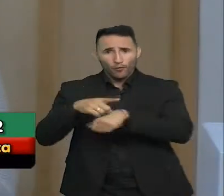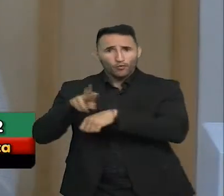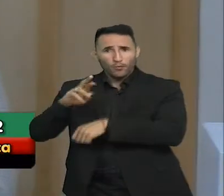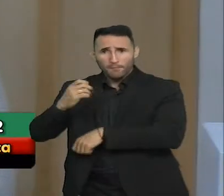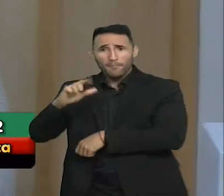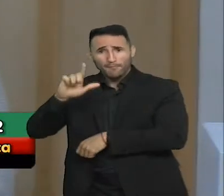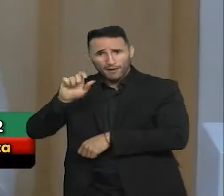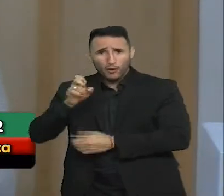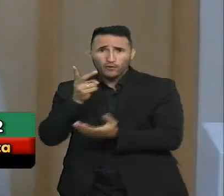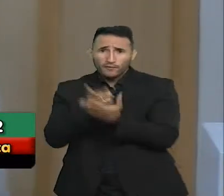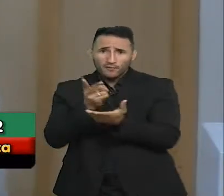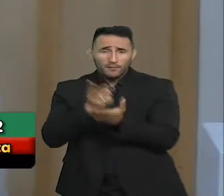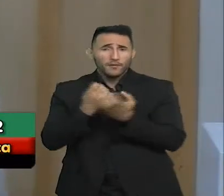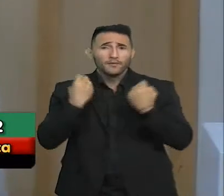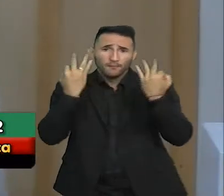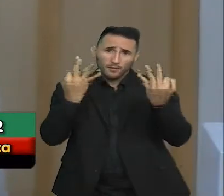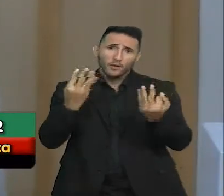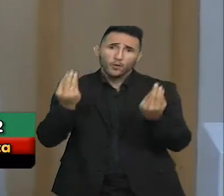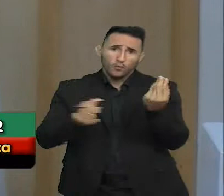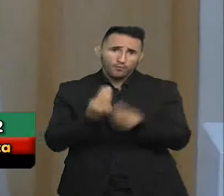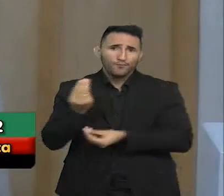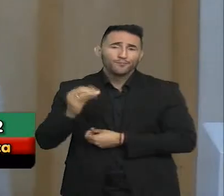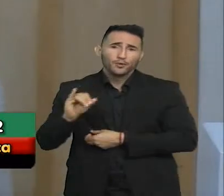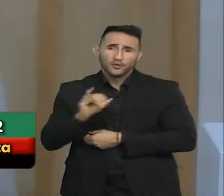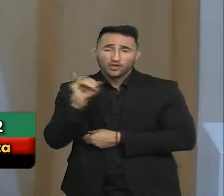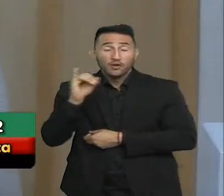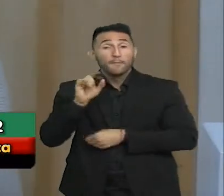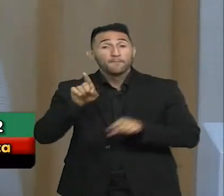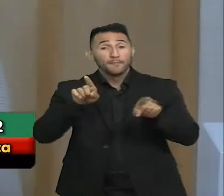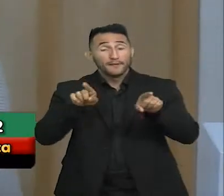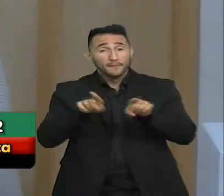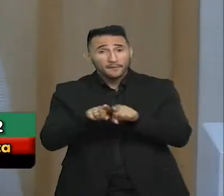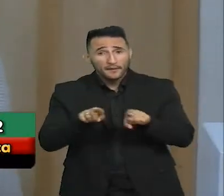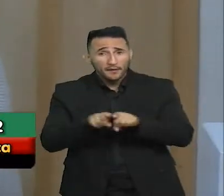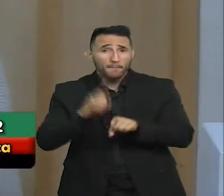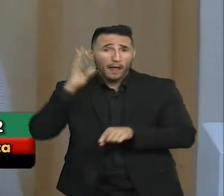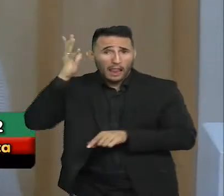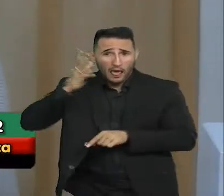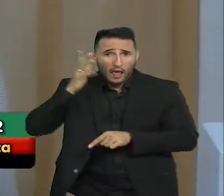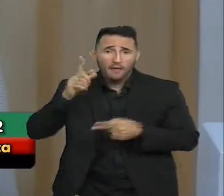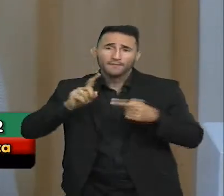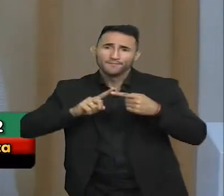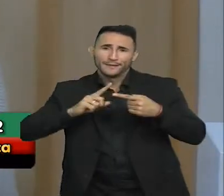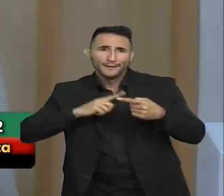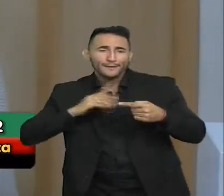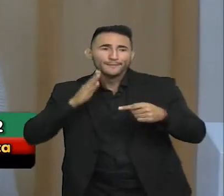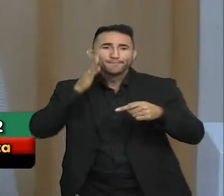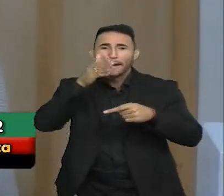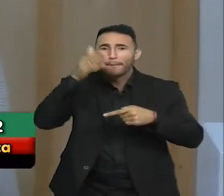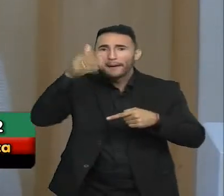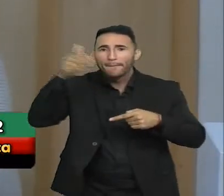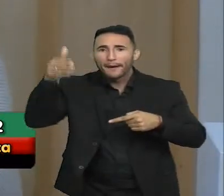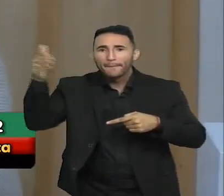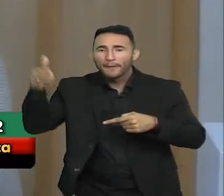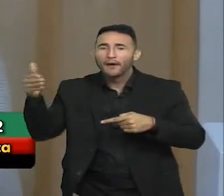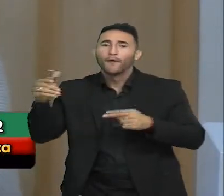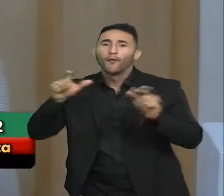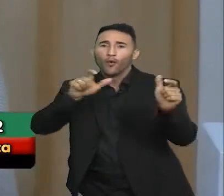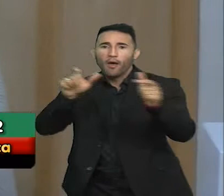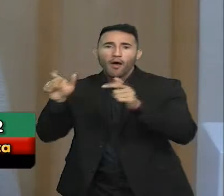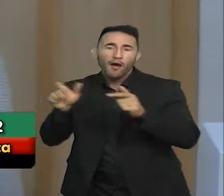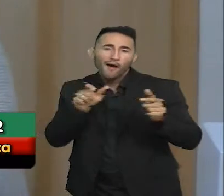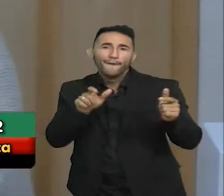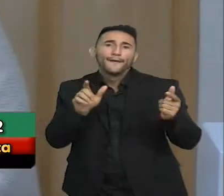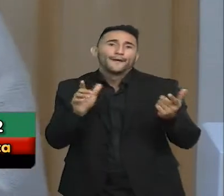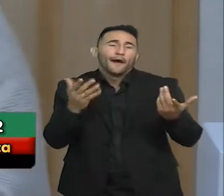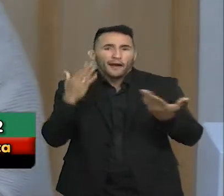desta importância. Fora essa questão das palestras, né, de ir até os locais, que, por sinal,